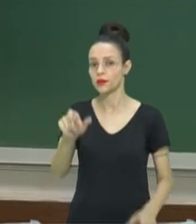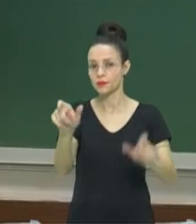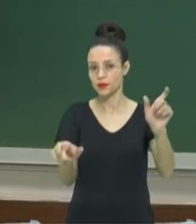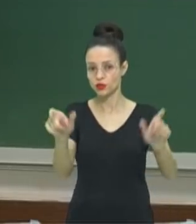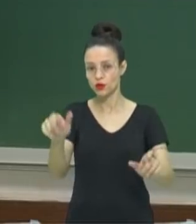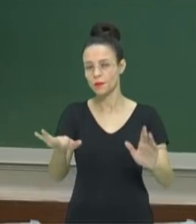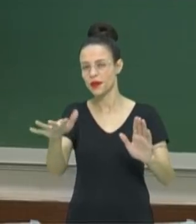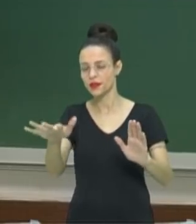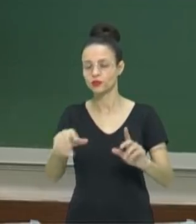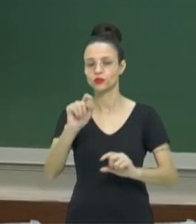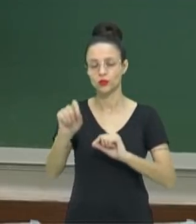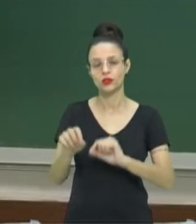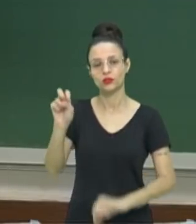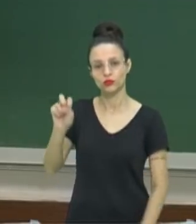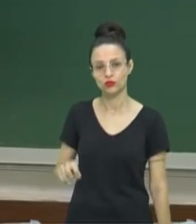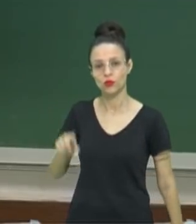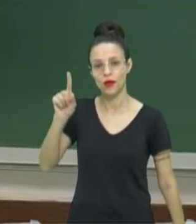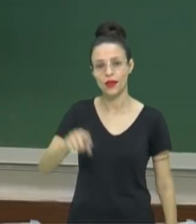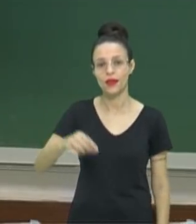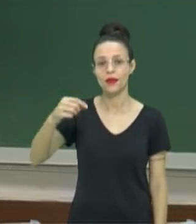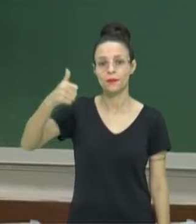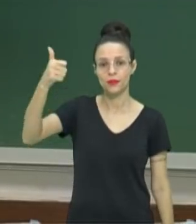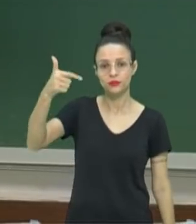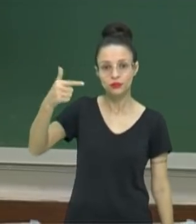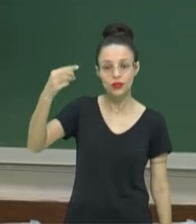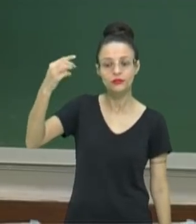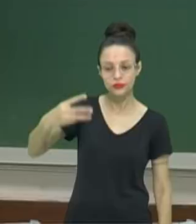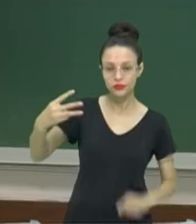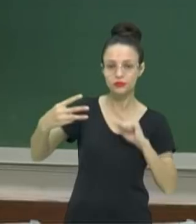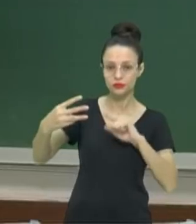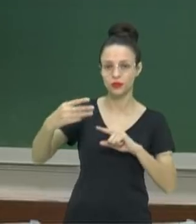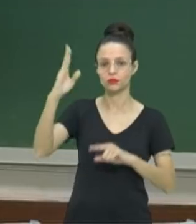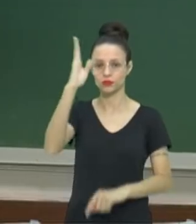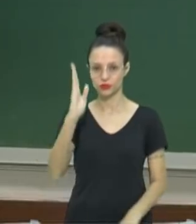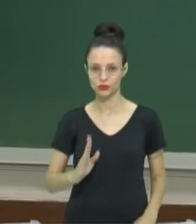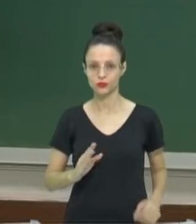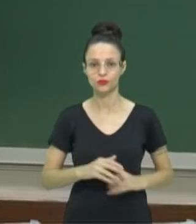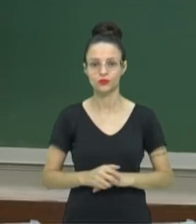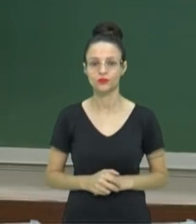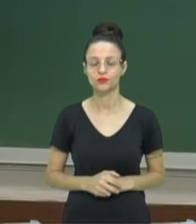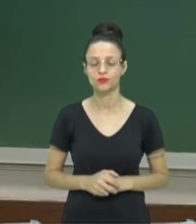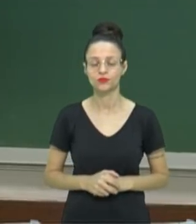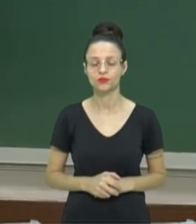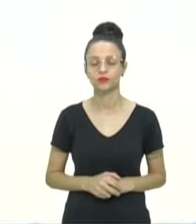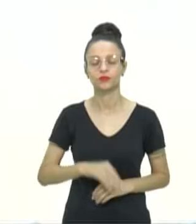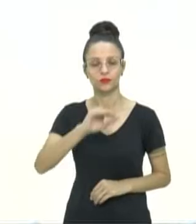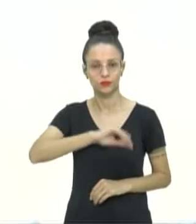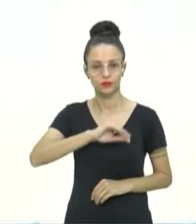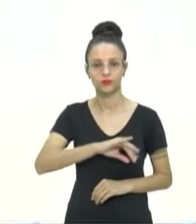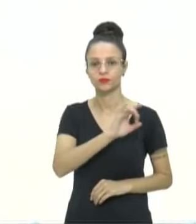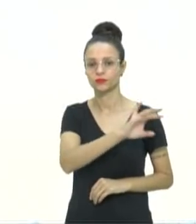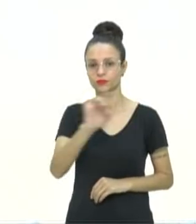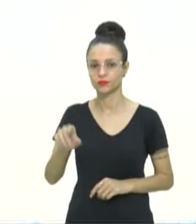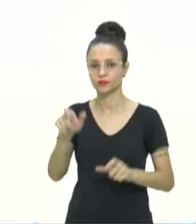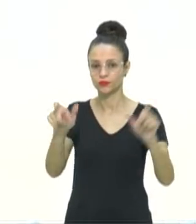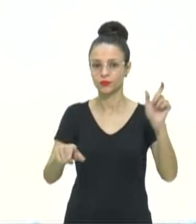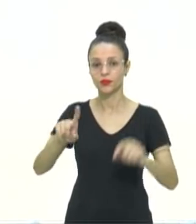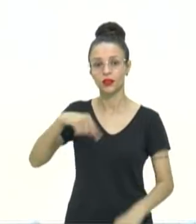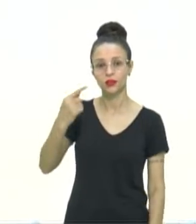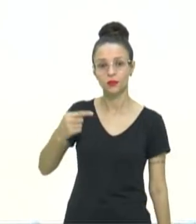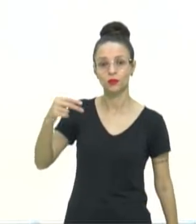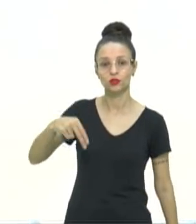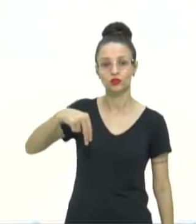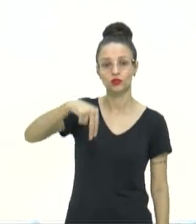pessoa. Então, na região sul é a terceira do Brasil, tá? Em termos de renda per capita, depois tem região norte